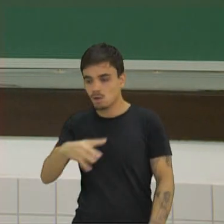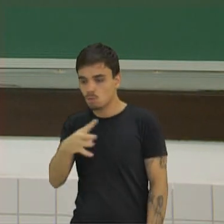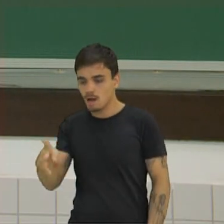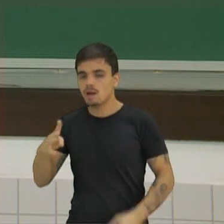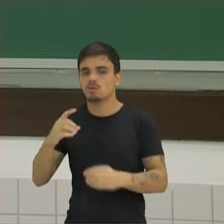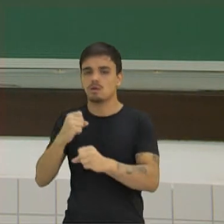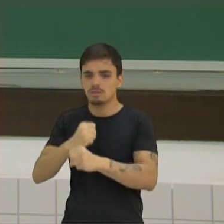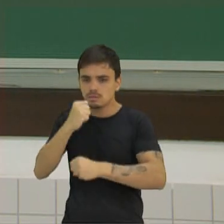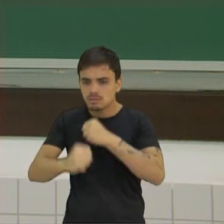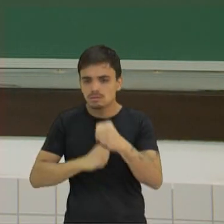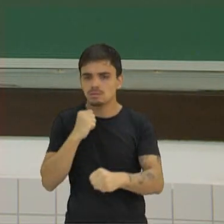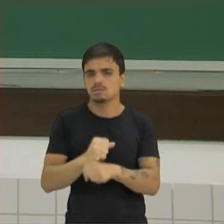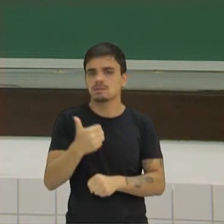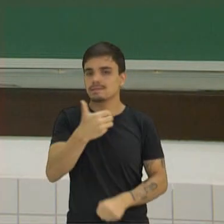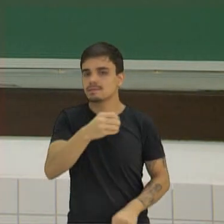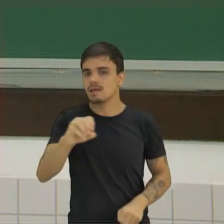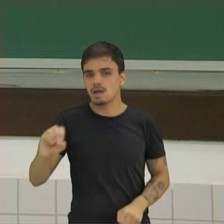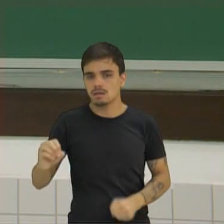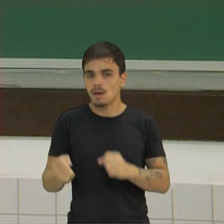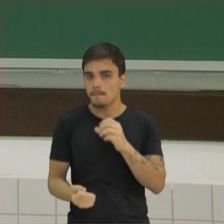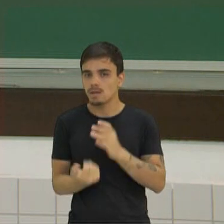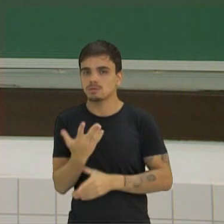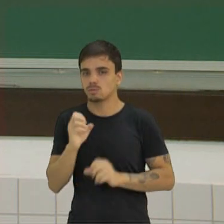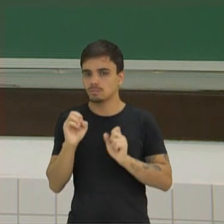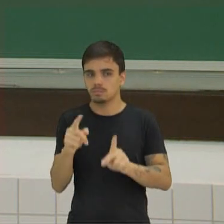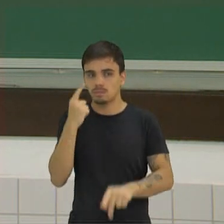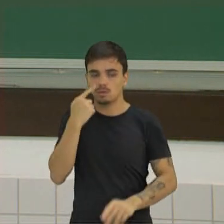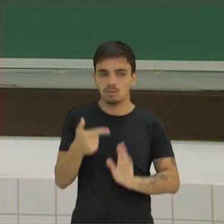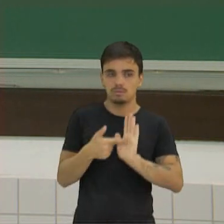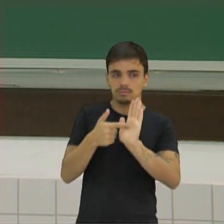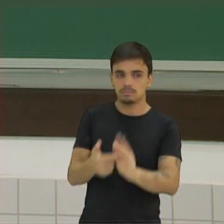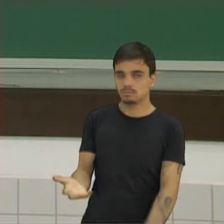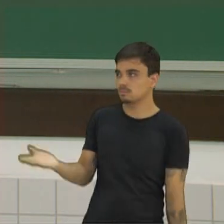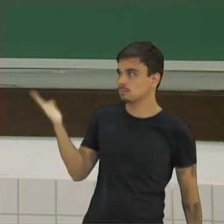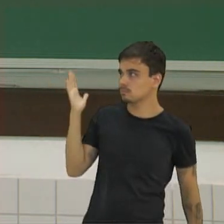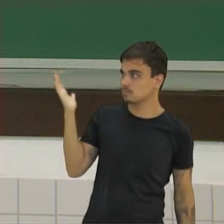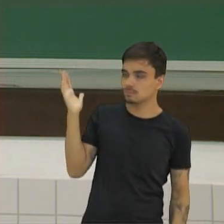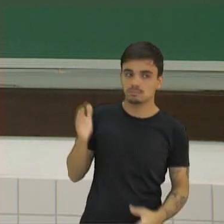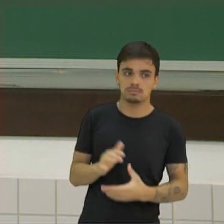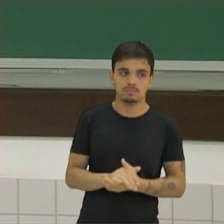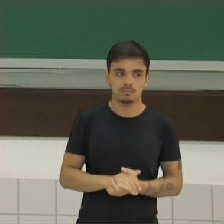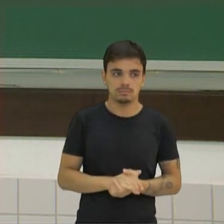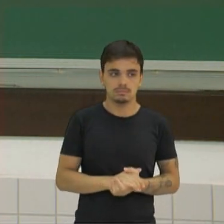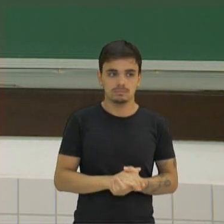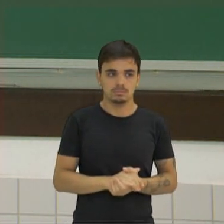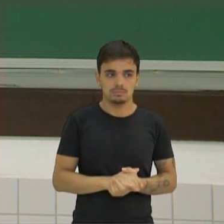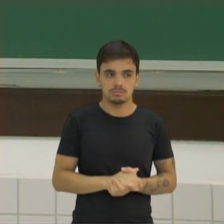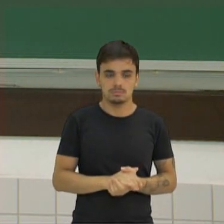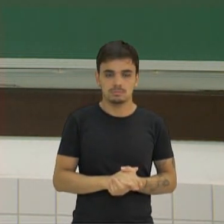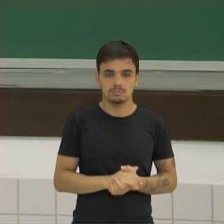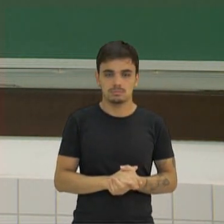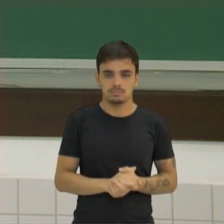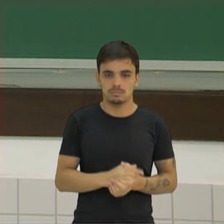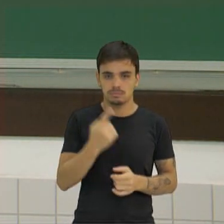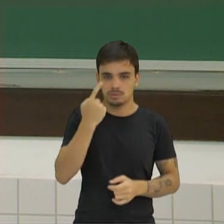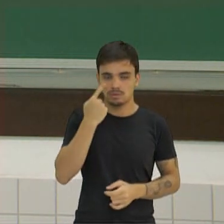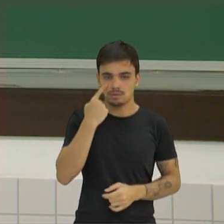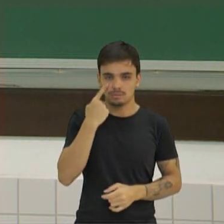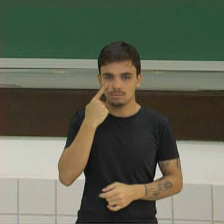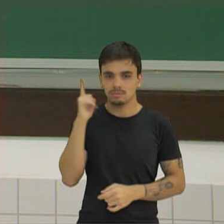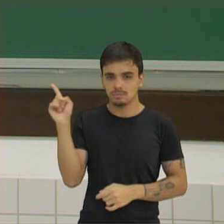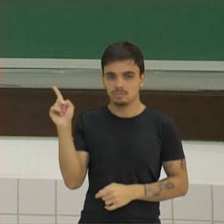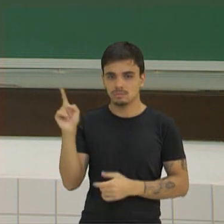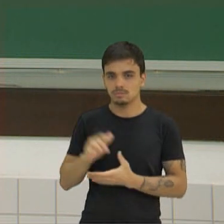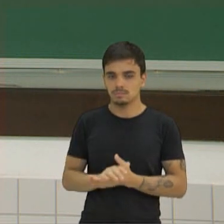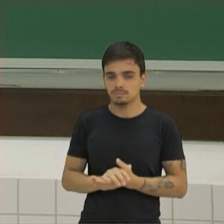dele eu vim aqui para o quadro então para explicar isso para vocês um dos créditos ao